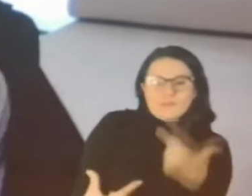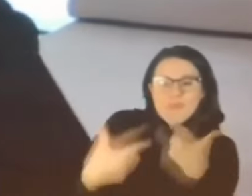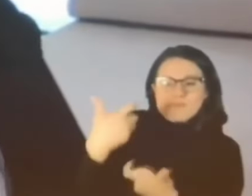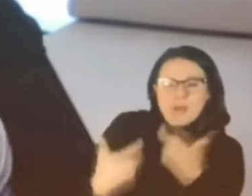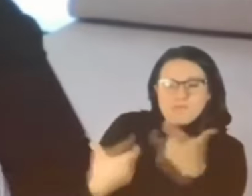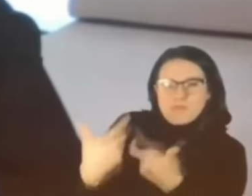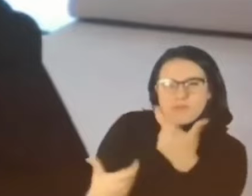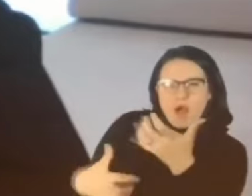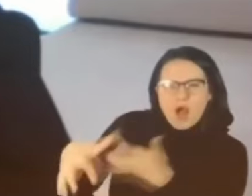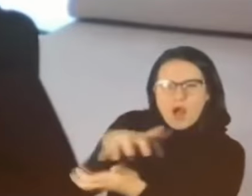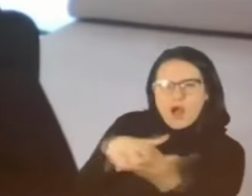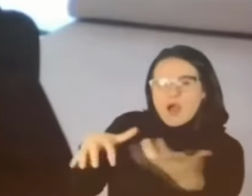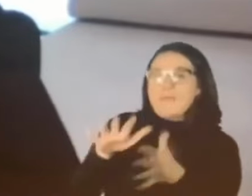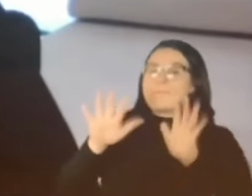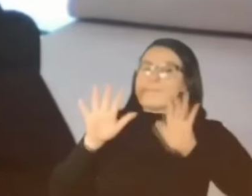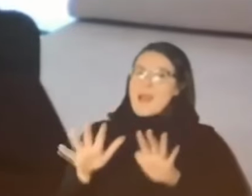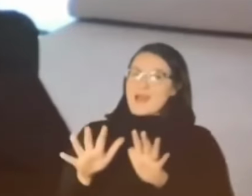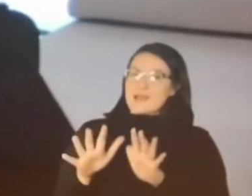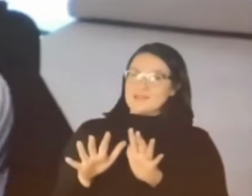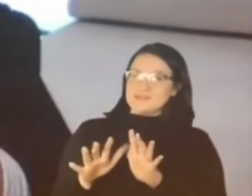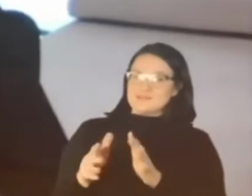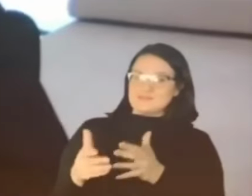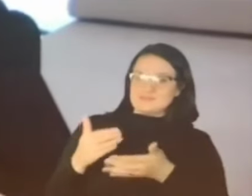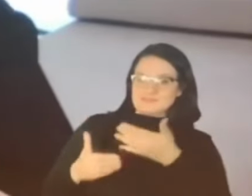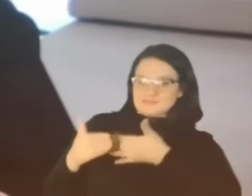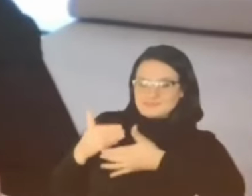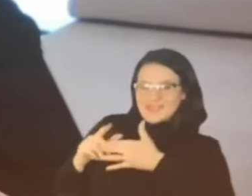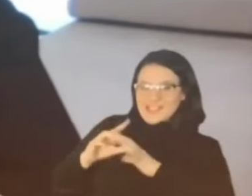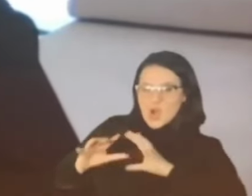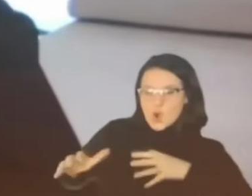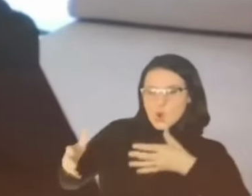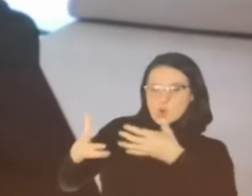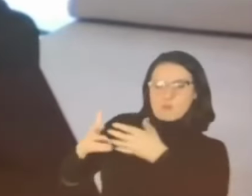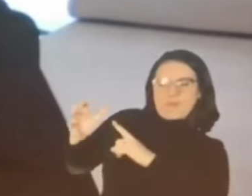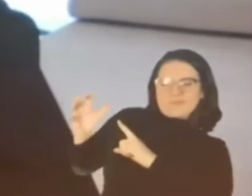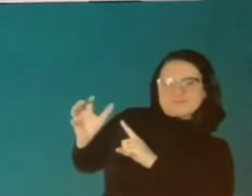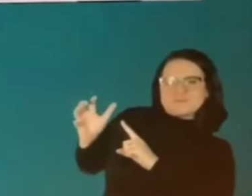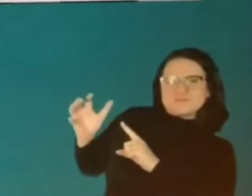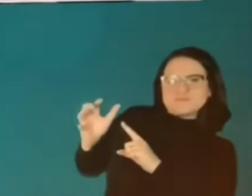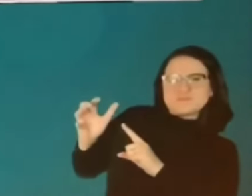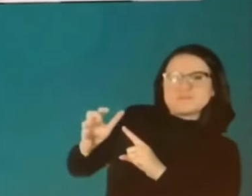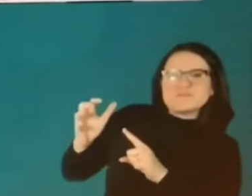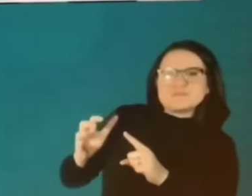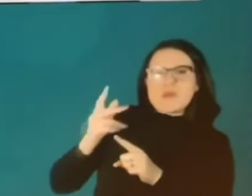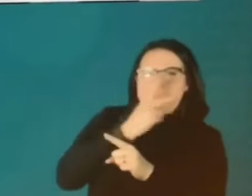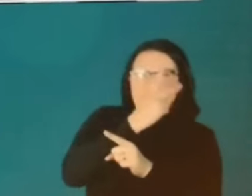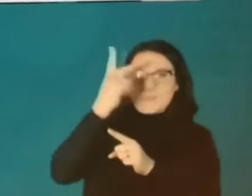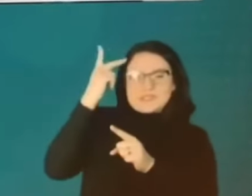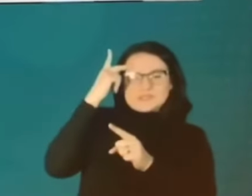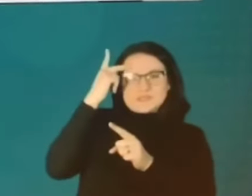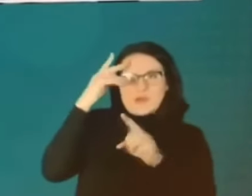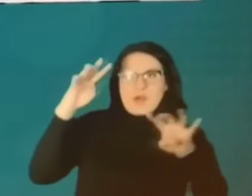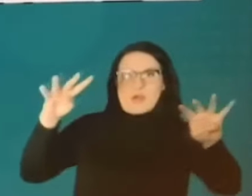o que se quer é também grupos de pressão, utilizando a opinião pública,